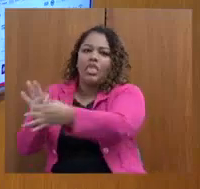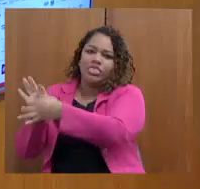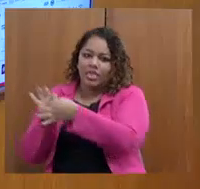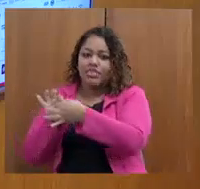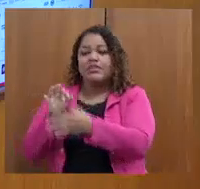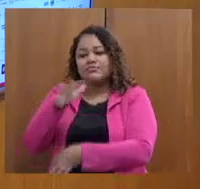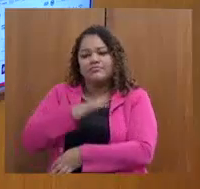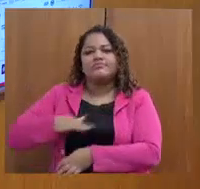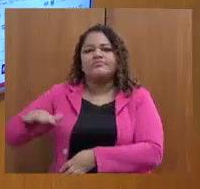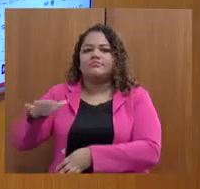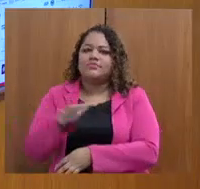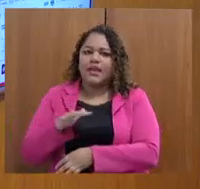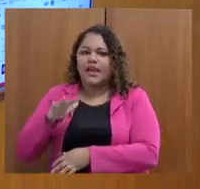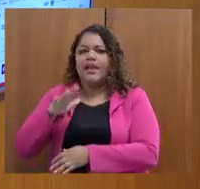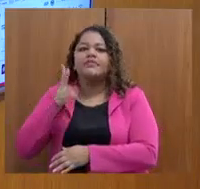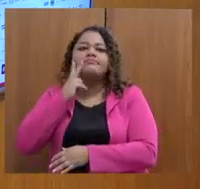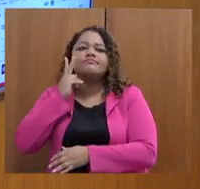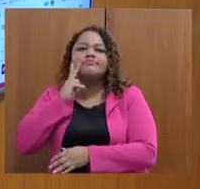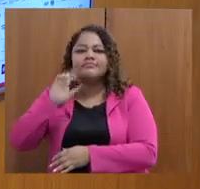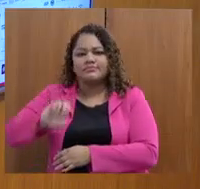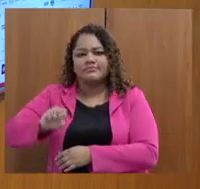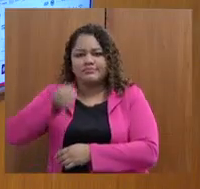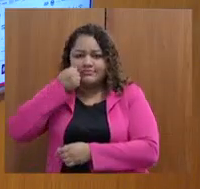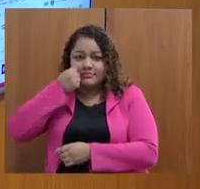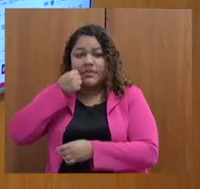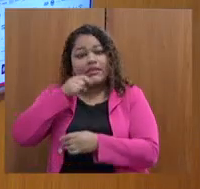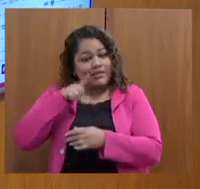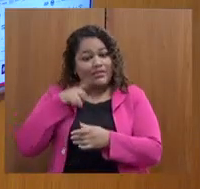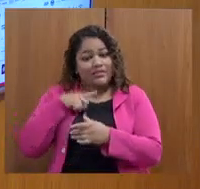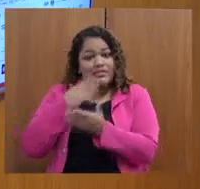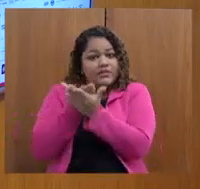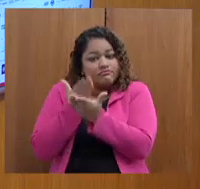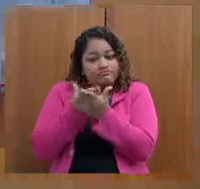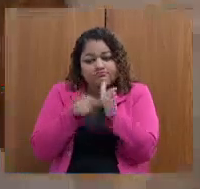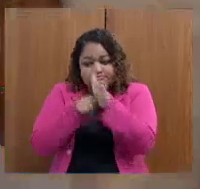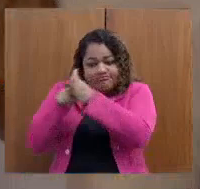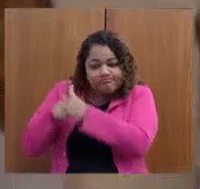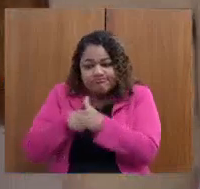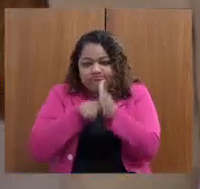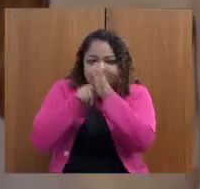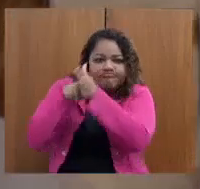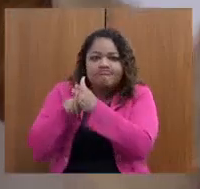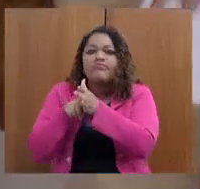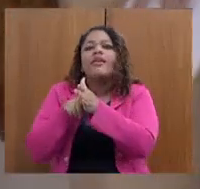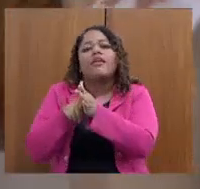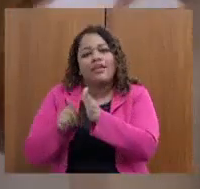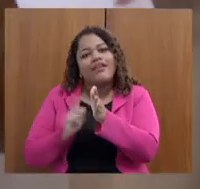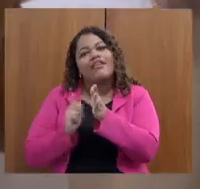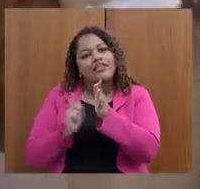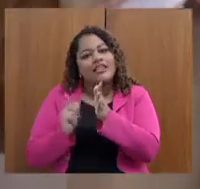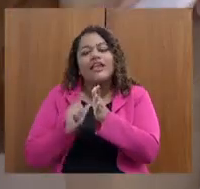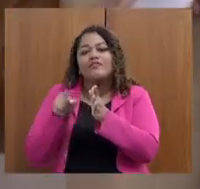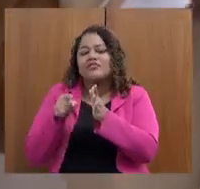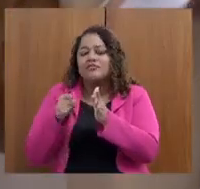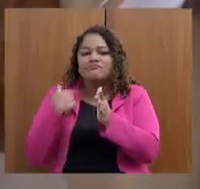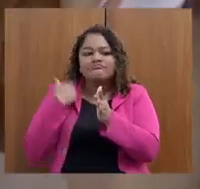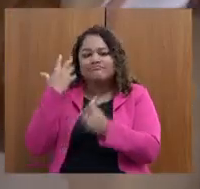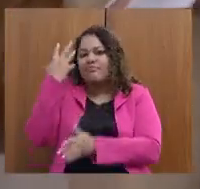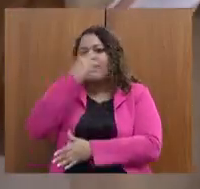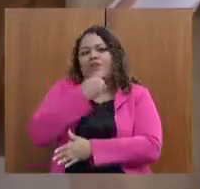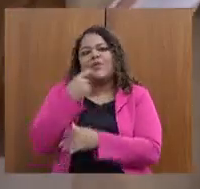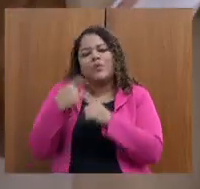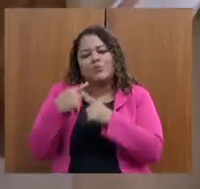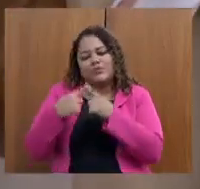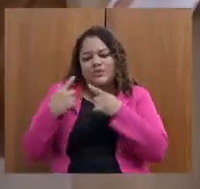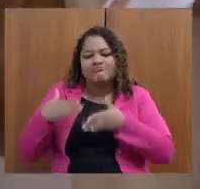números auditáveis eu achei isso maravilhoso o que nos faz aí é acreditar que estamos no caminho